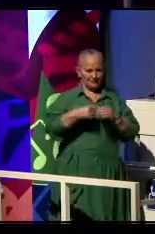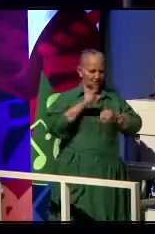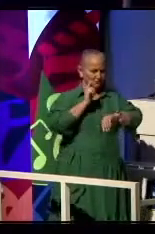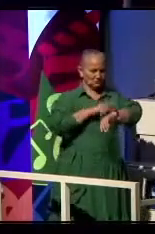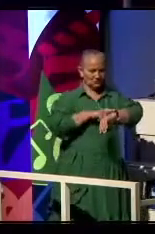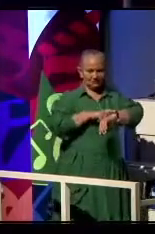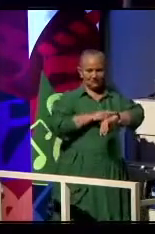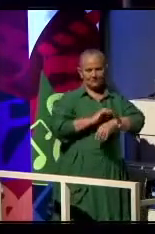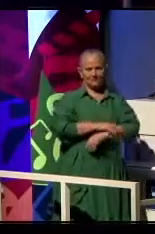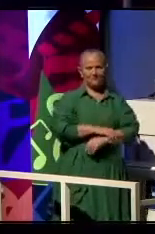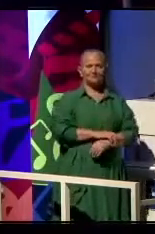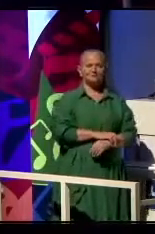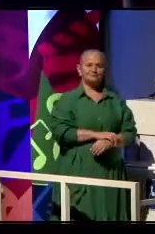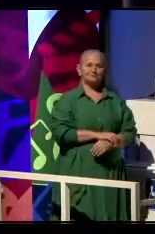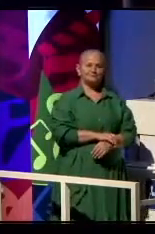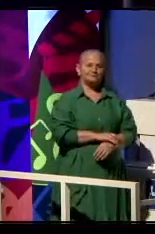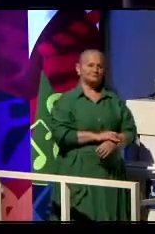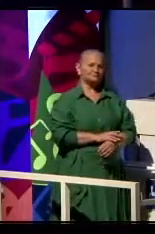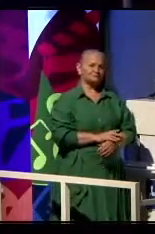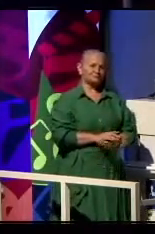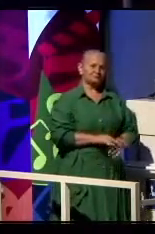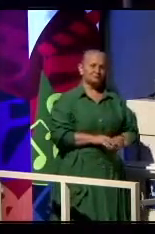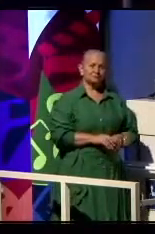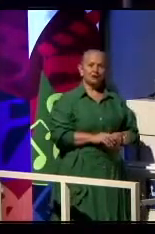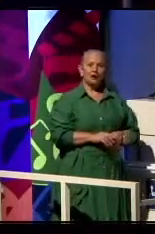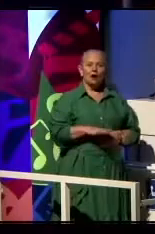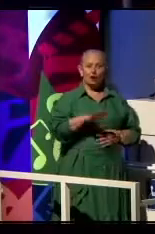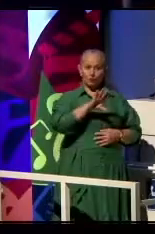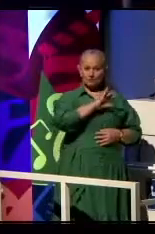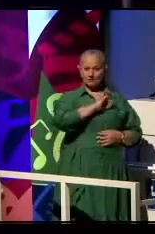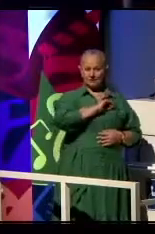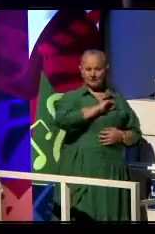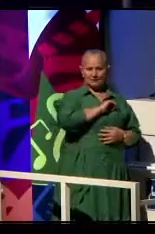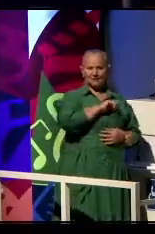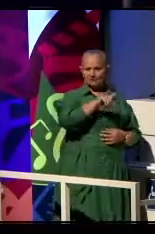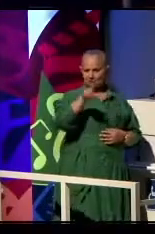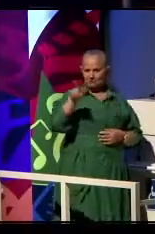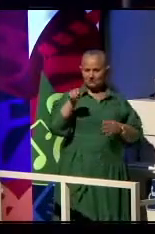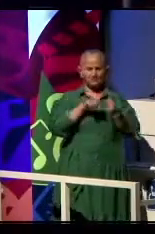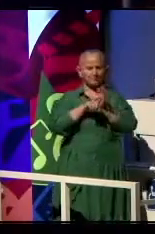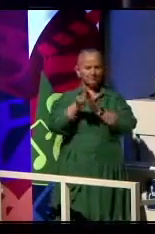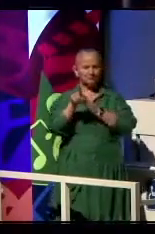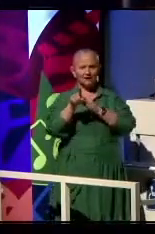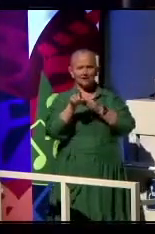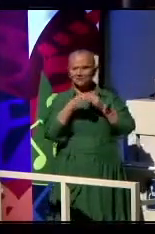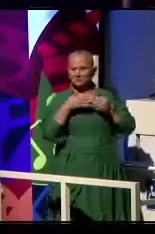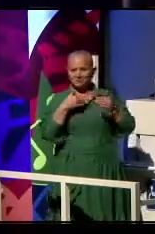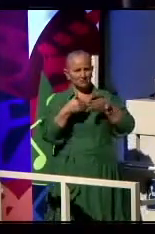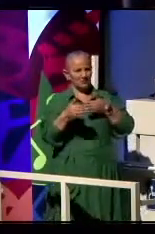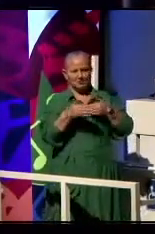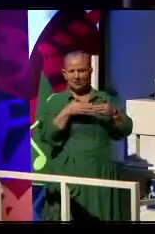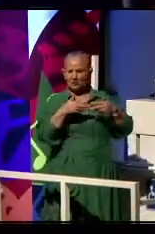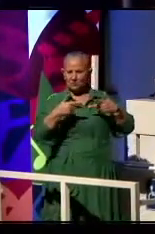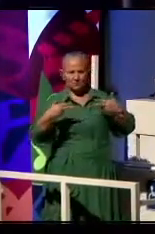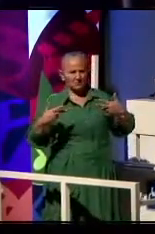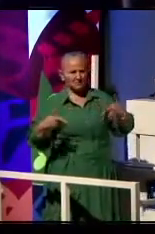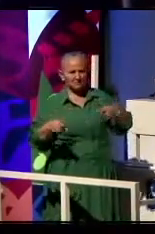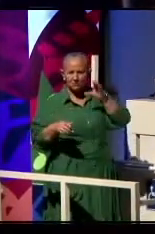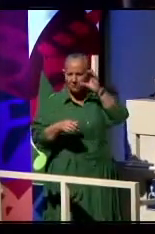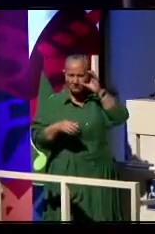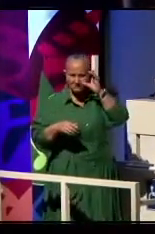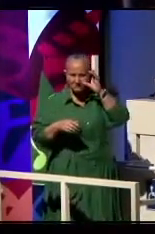passar? Aí terminou. Eu gostaria que vocês fizessem algumas perguntas. Eu sei que alguns têm curiosidade.